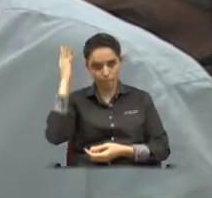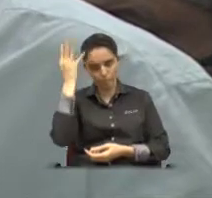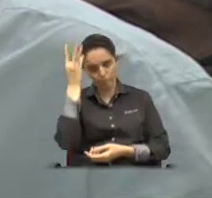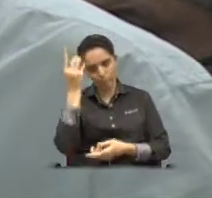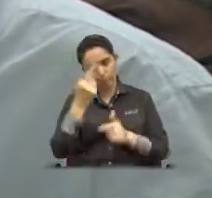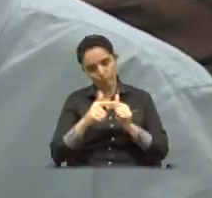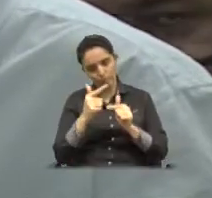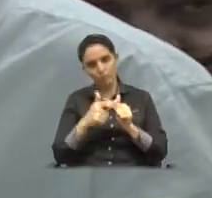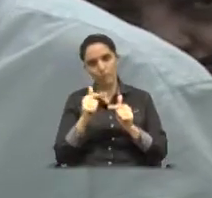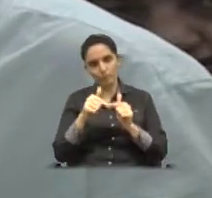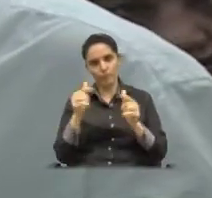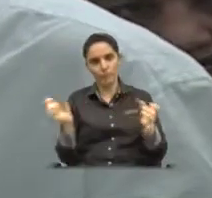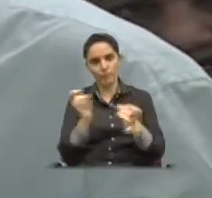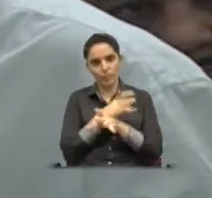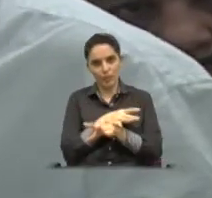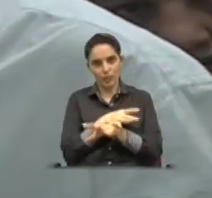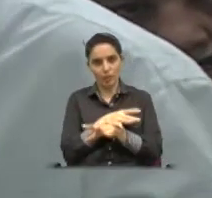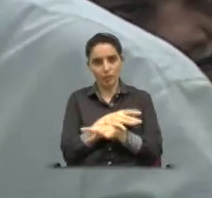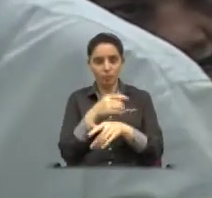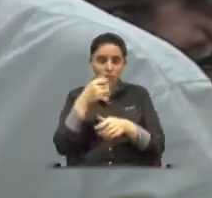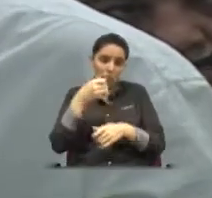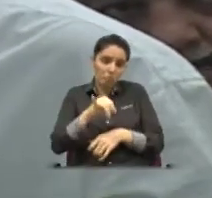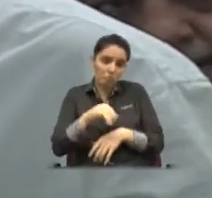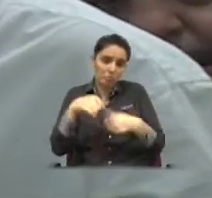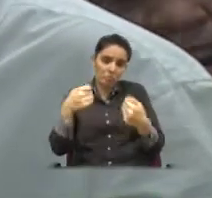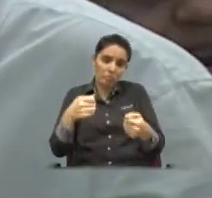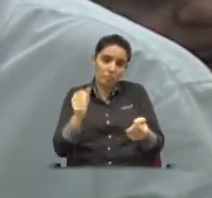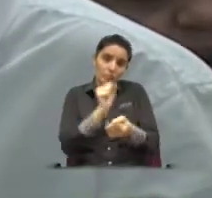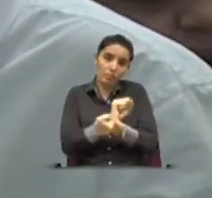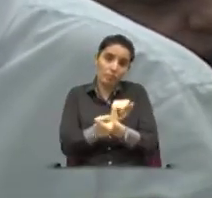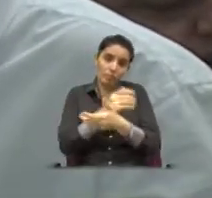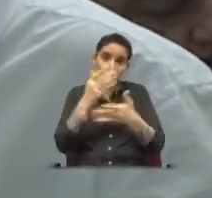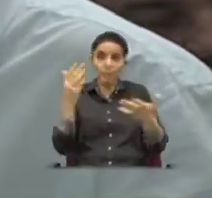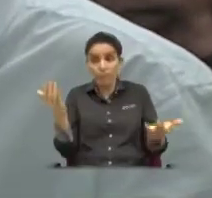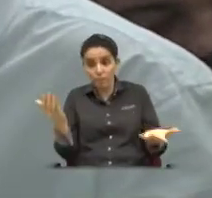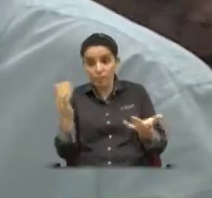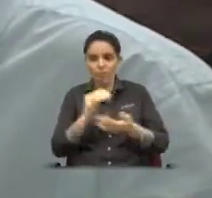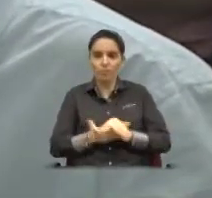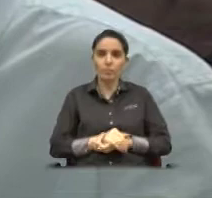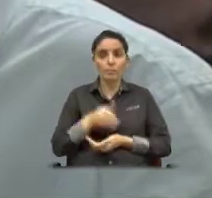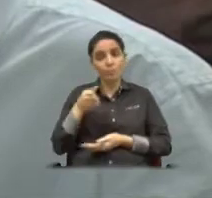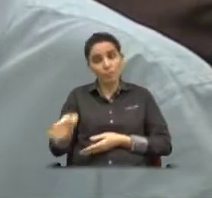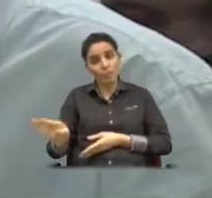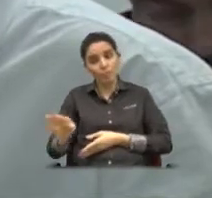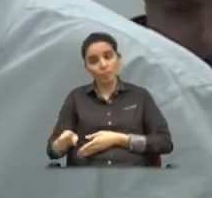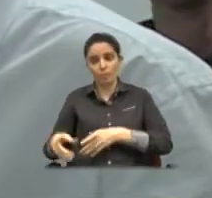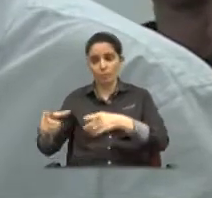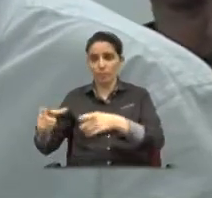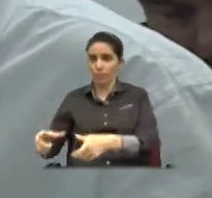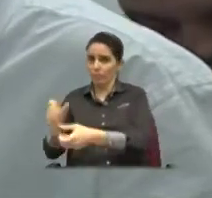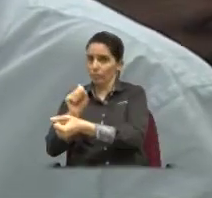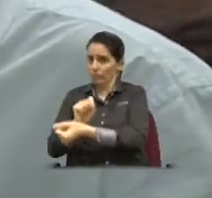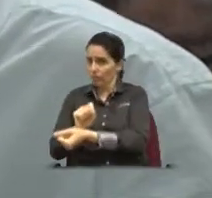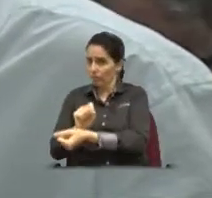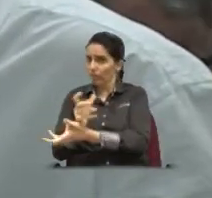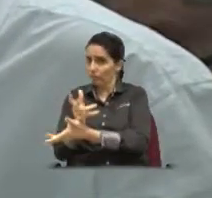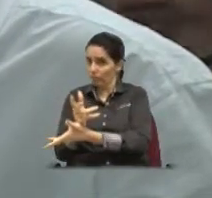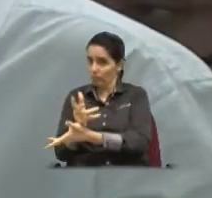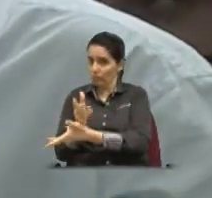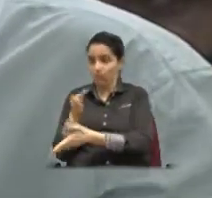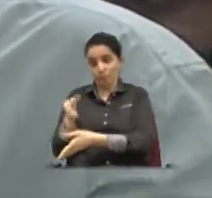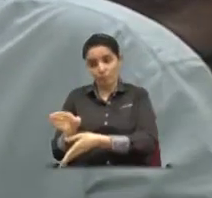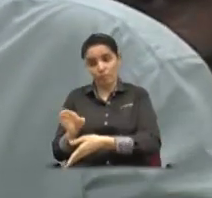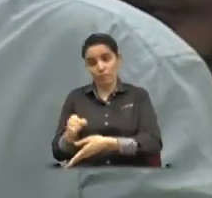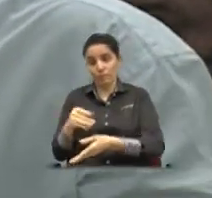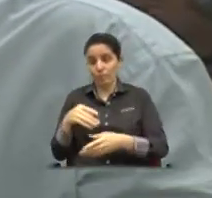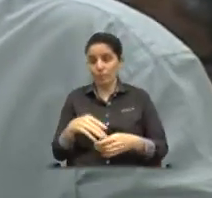os problemas. Se for preciso prender, ninguém vai para a cadeia porque foi obrigado, né? Ele vai porque quer.